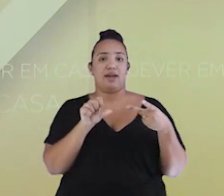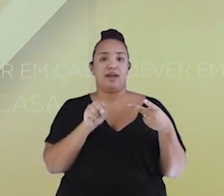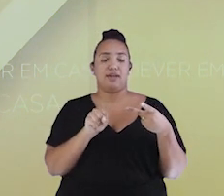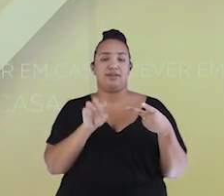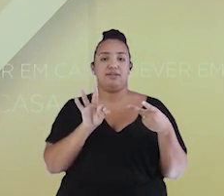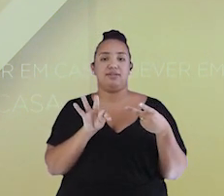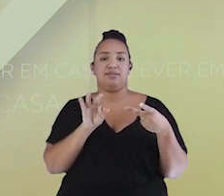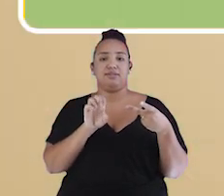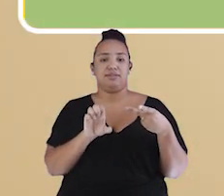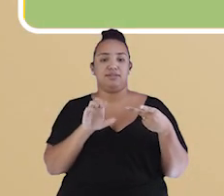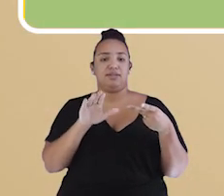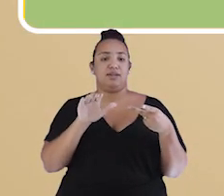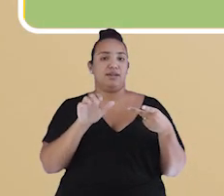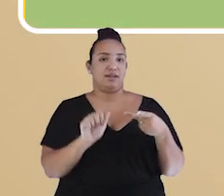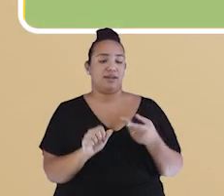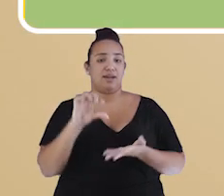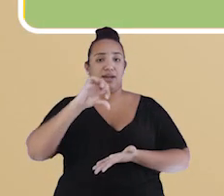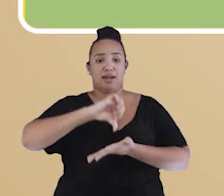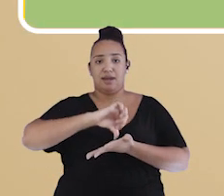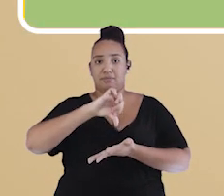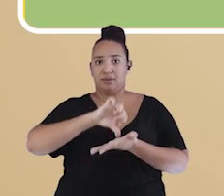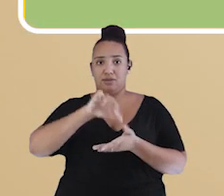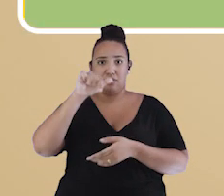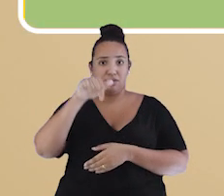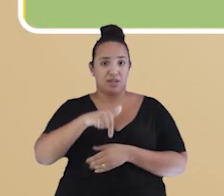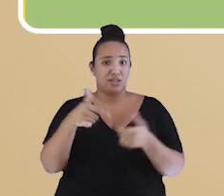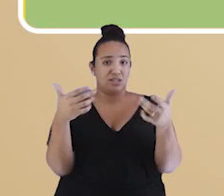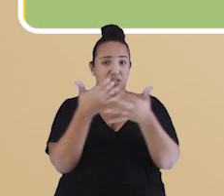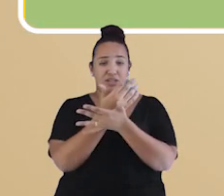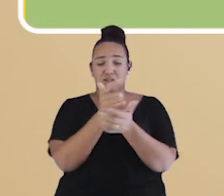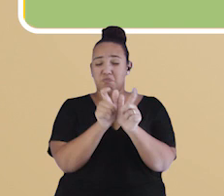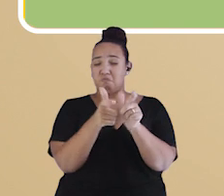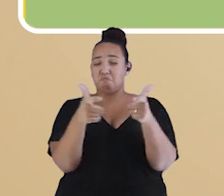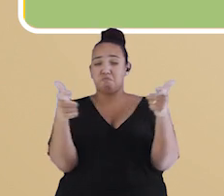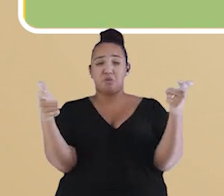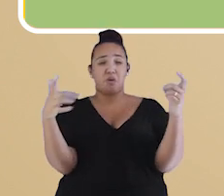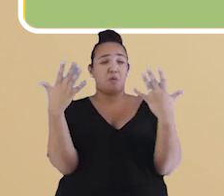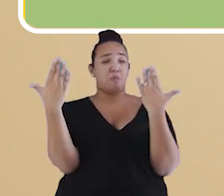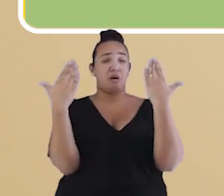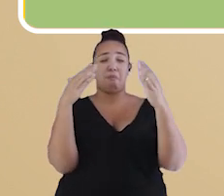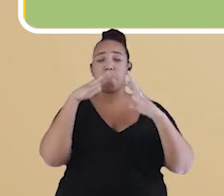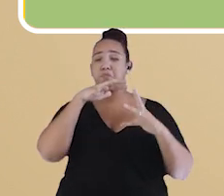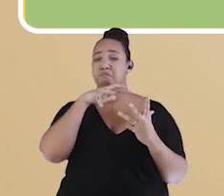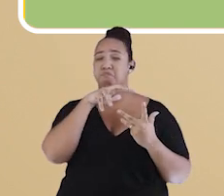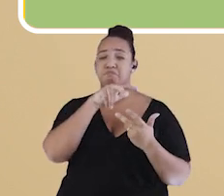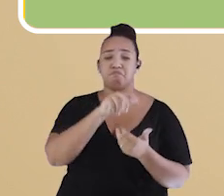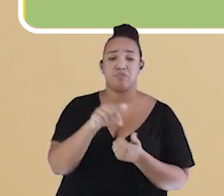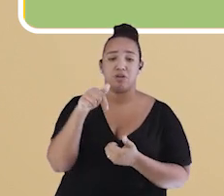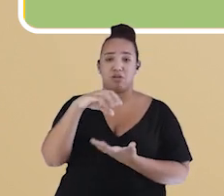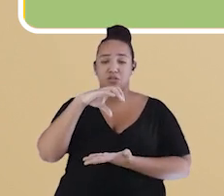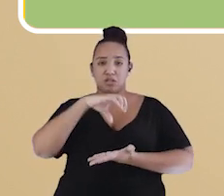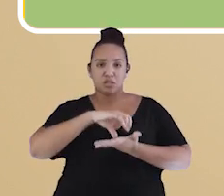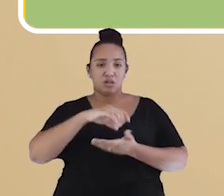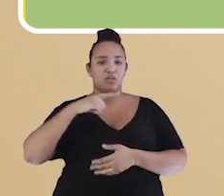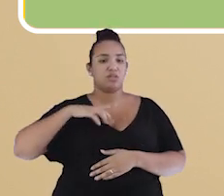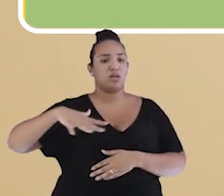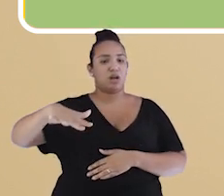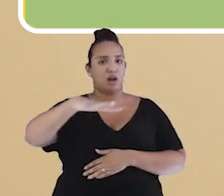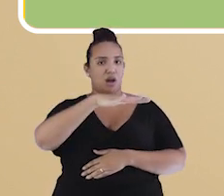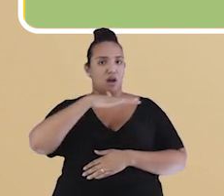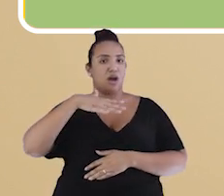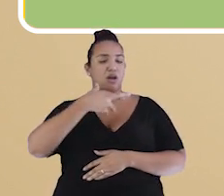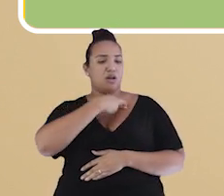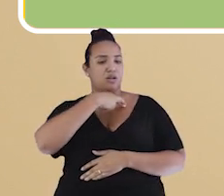civilização asteca. A capital do Império Azteca era a maior cidade do mundo. O centro da cidade tinha uma